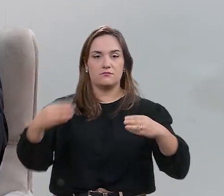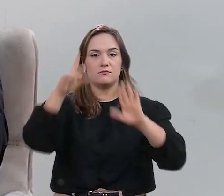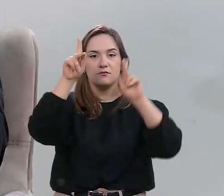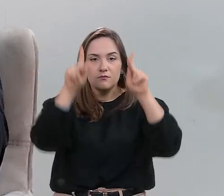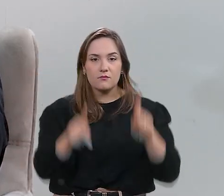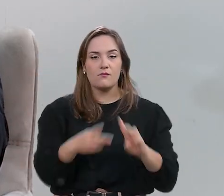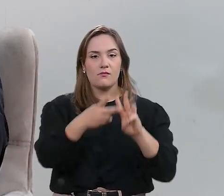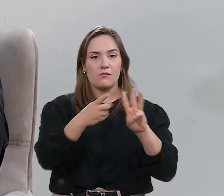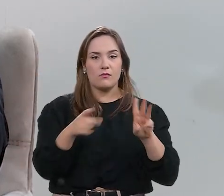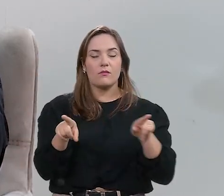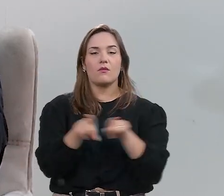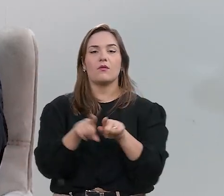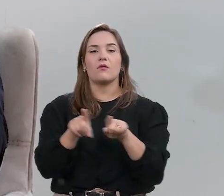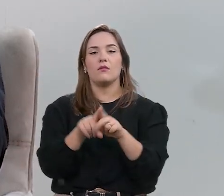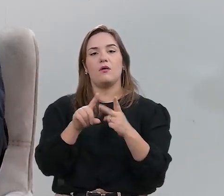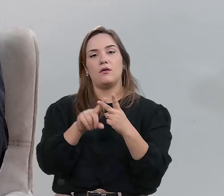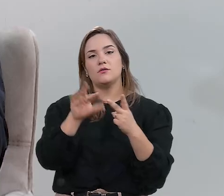para o